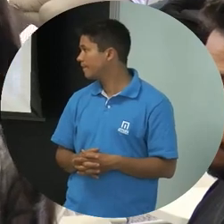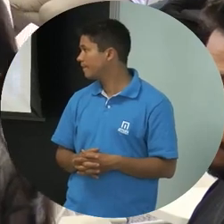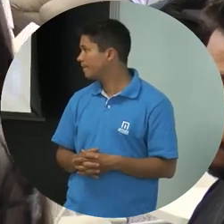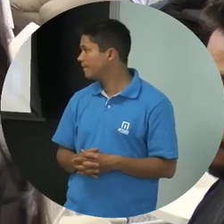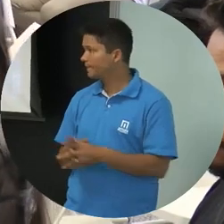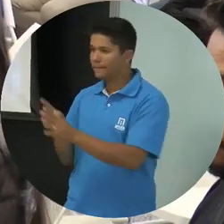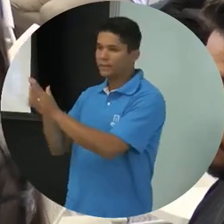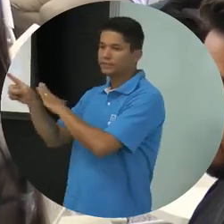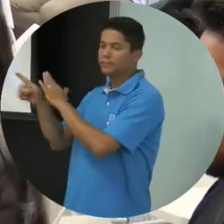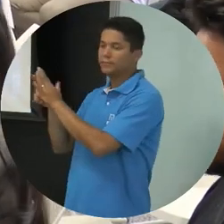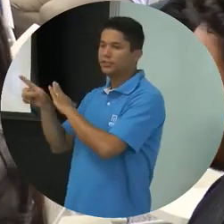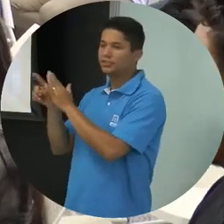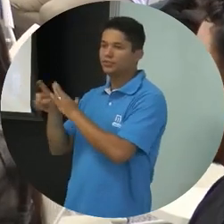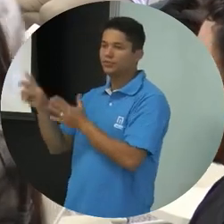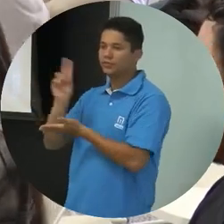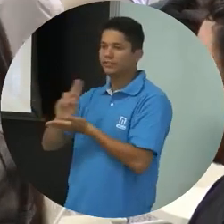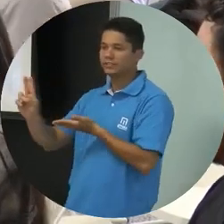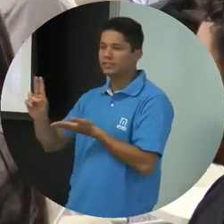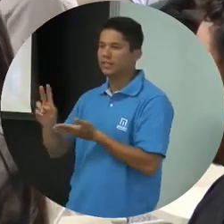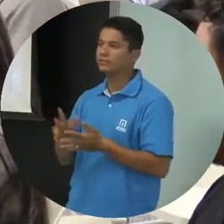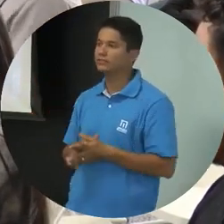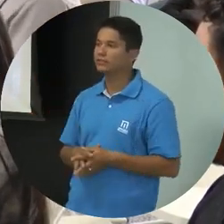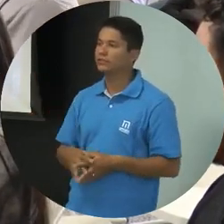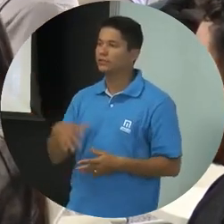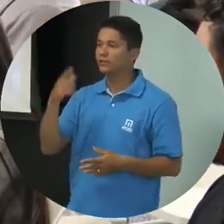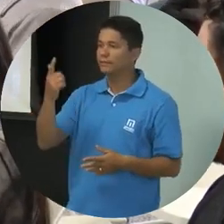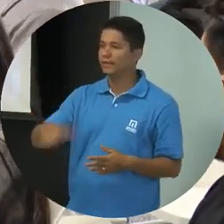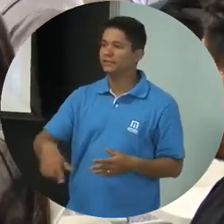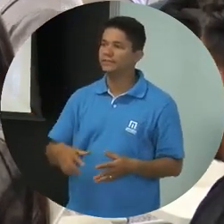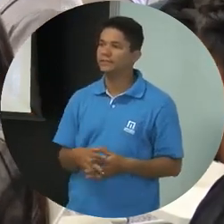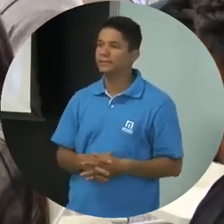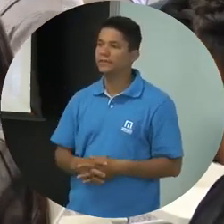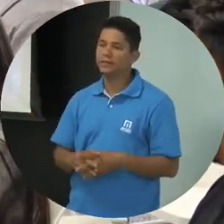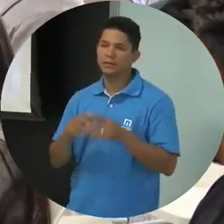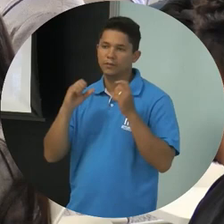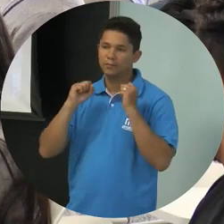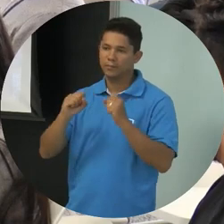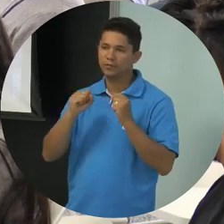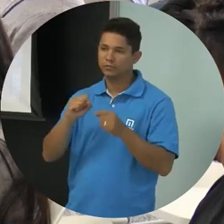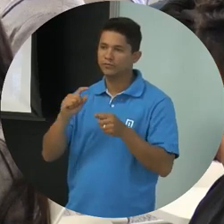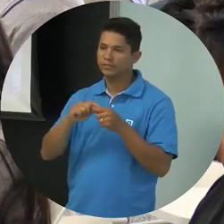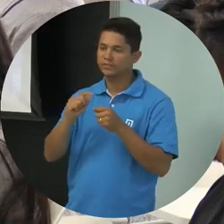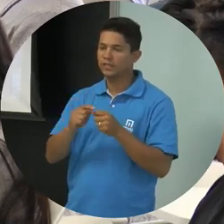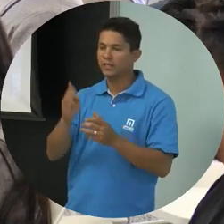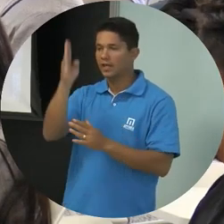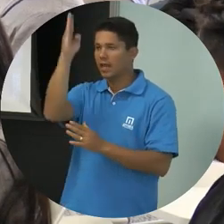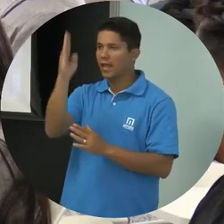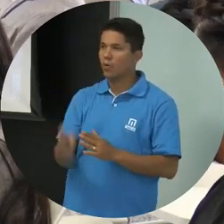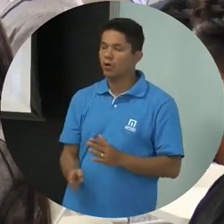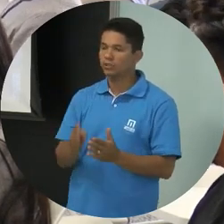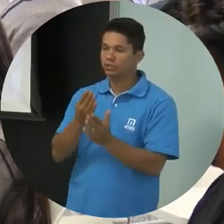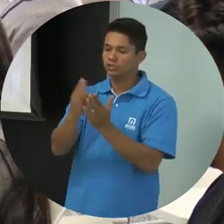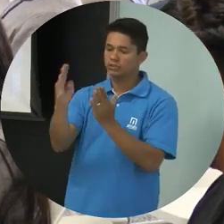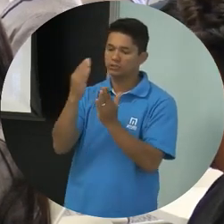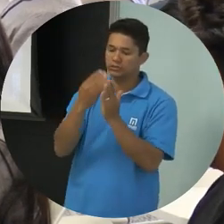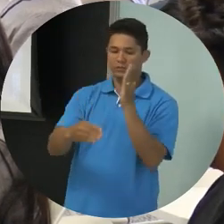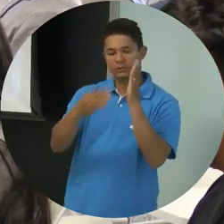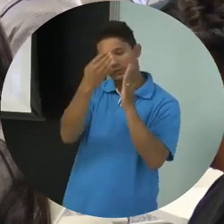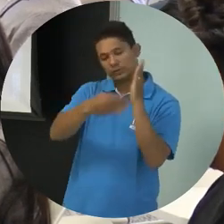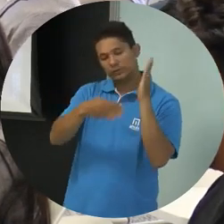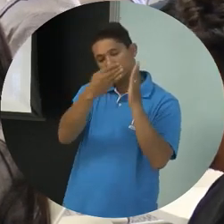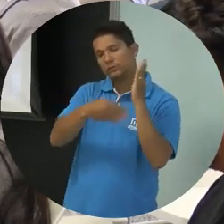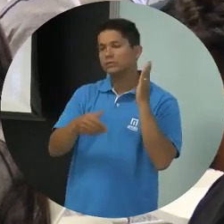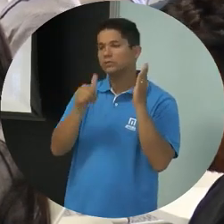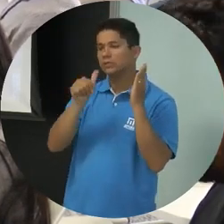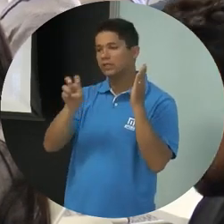universitários. Beleza, só complementando. Você falou que eu posso fazer recortes de 15 por 30, 15 por 15. Eu